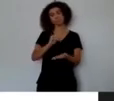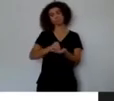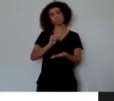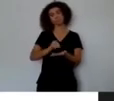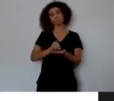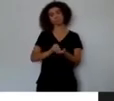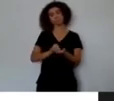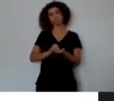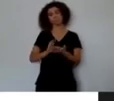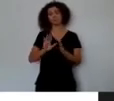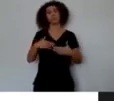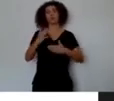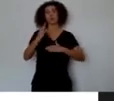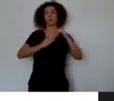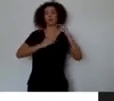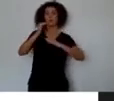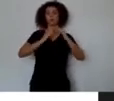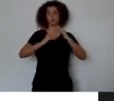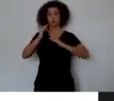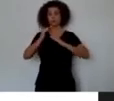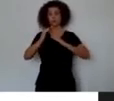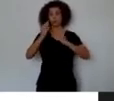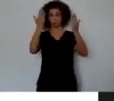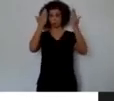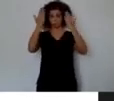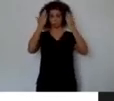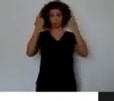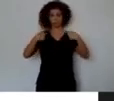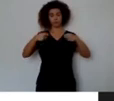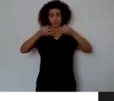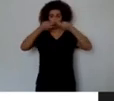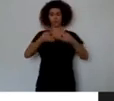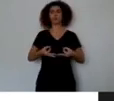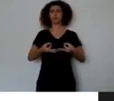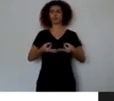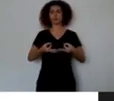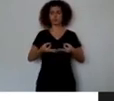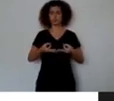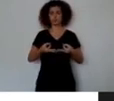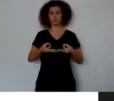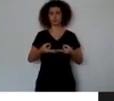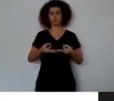para isso, não voltar a atenção para as questões estruturantes do racismo, os profissionais,